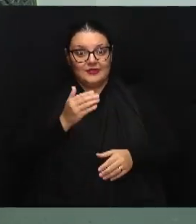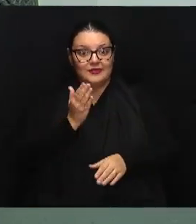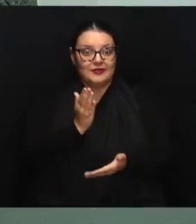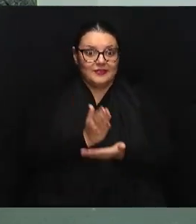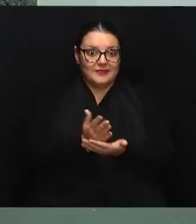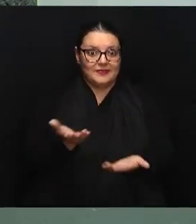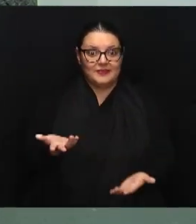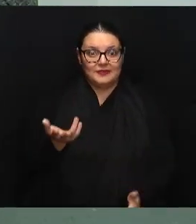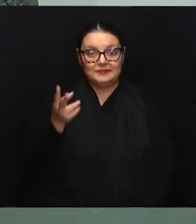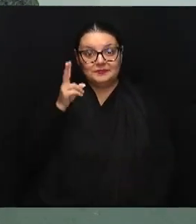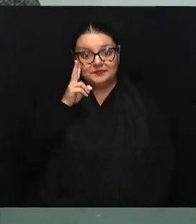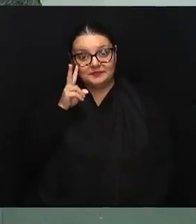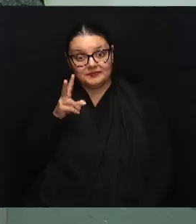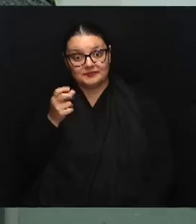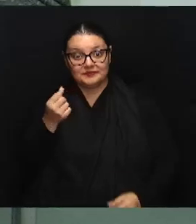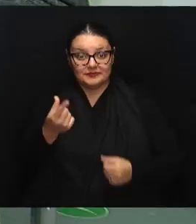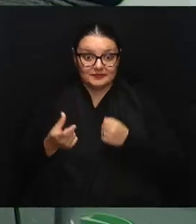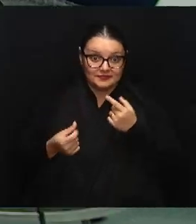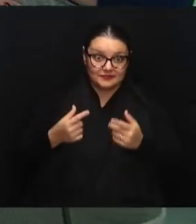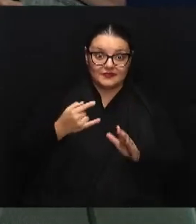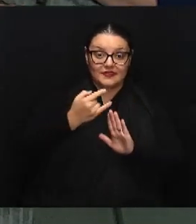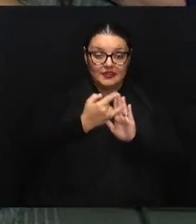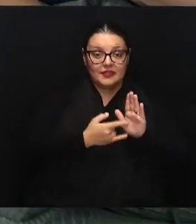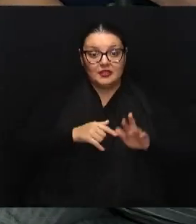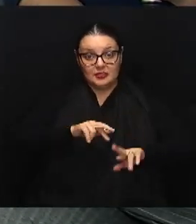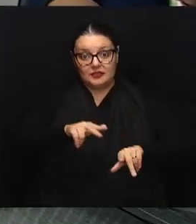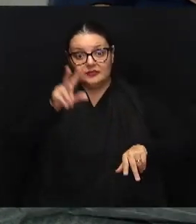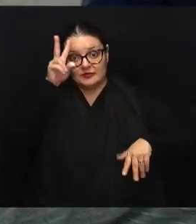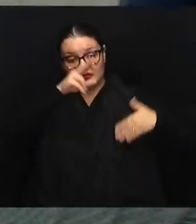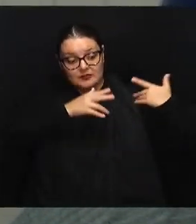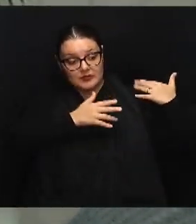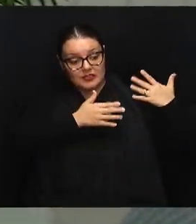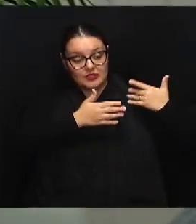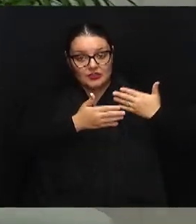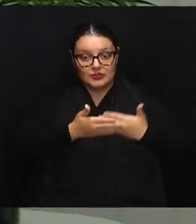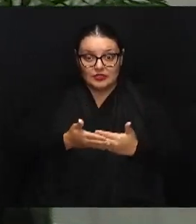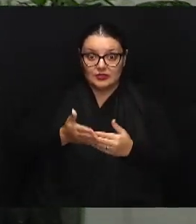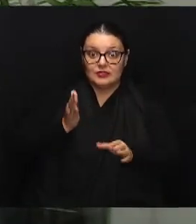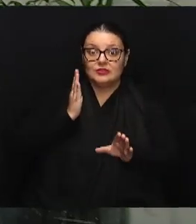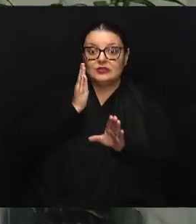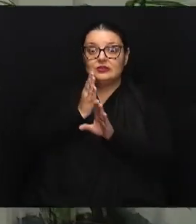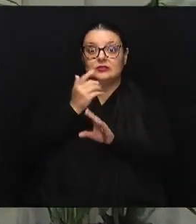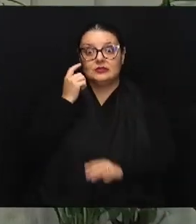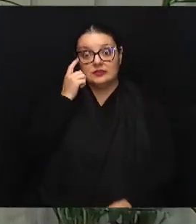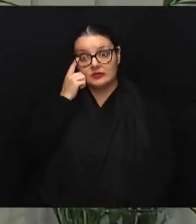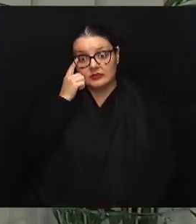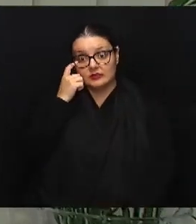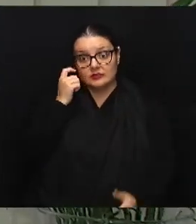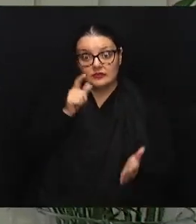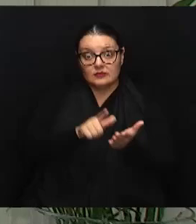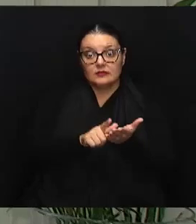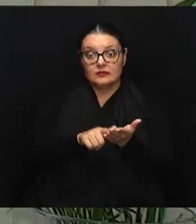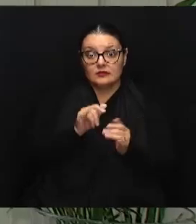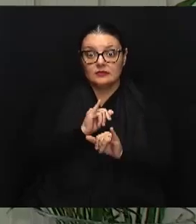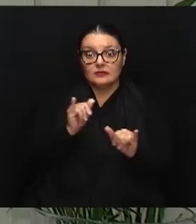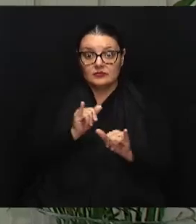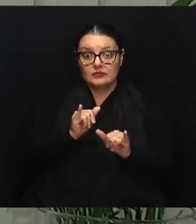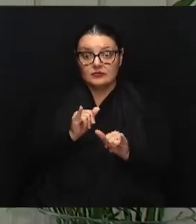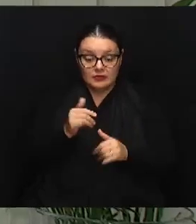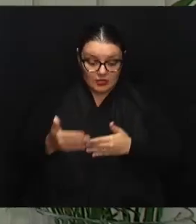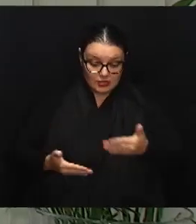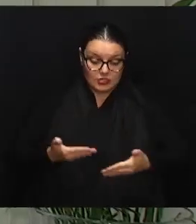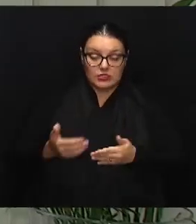Revendo alguns documentos históricos, eu encontrei um folheto dizendo Serviço